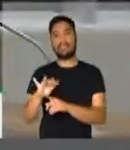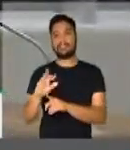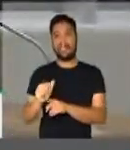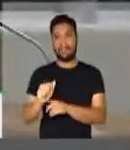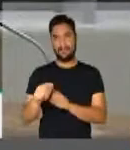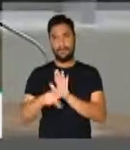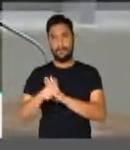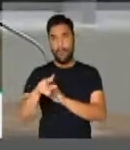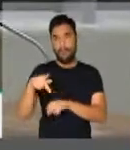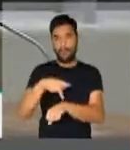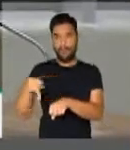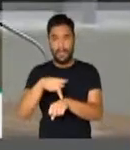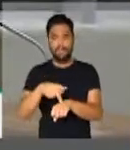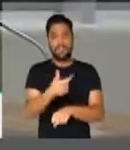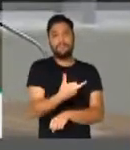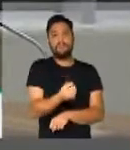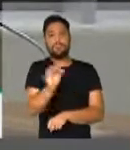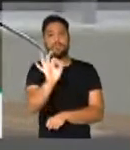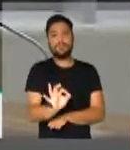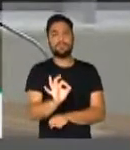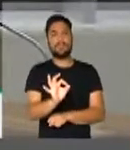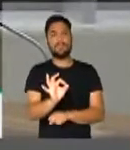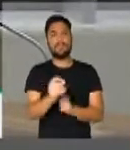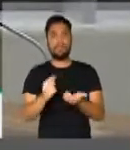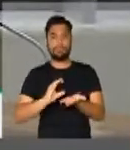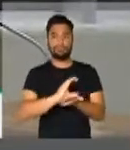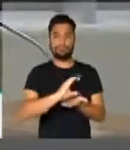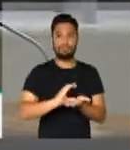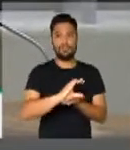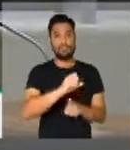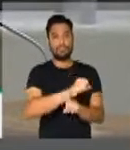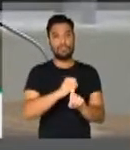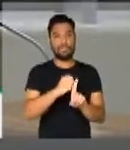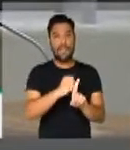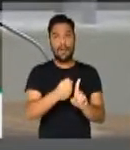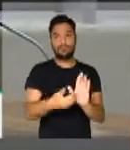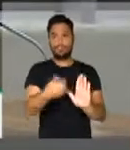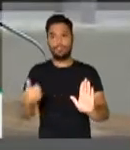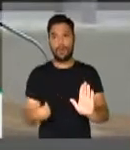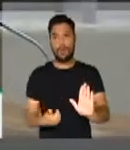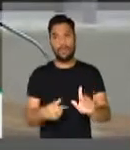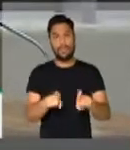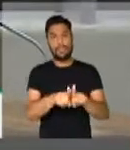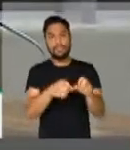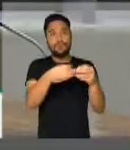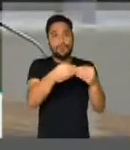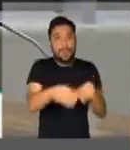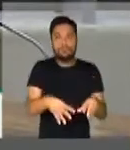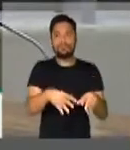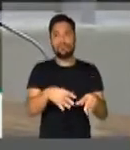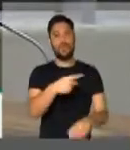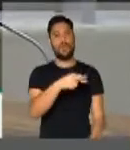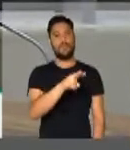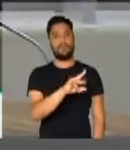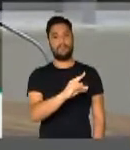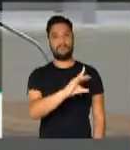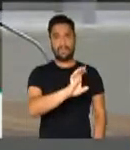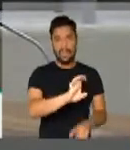até 20% das verbas obrigatórias destinadas às áreas sociais e morderam a previdência dos